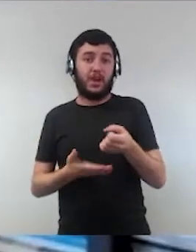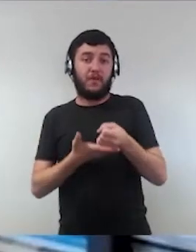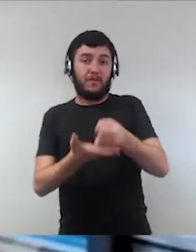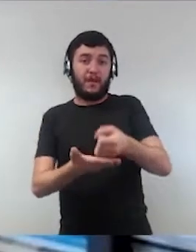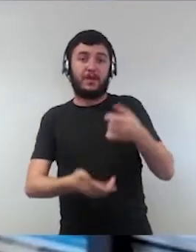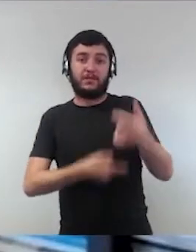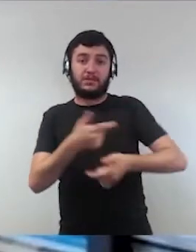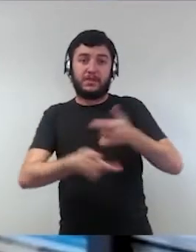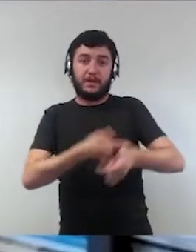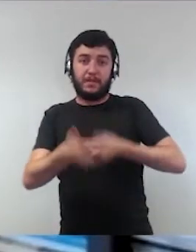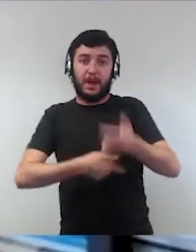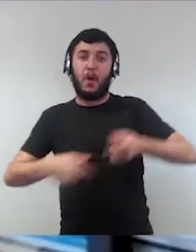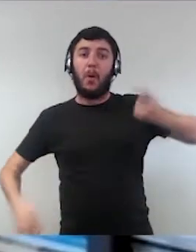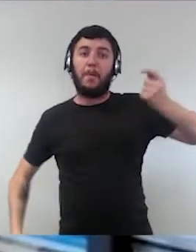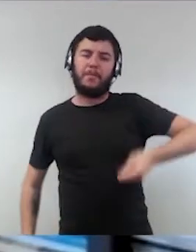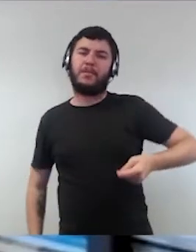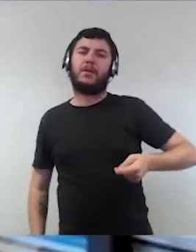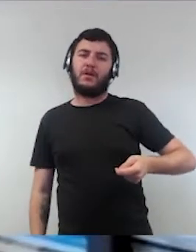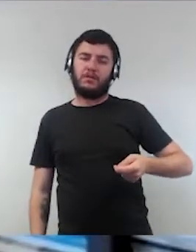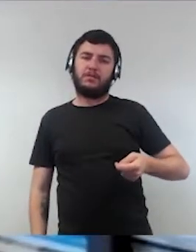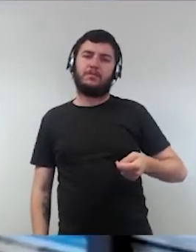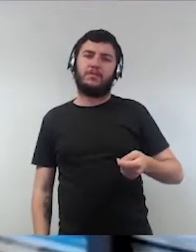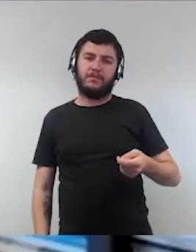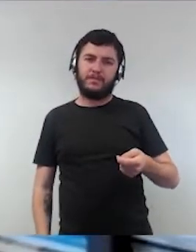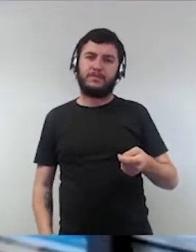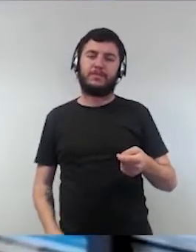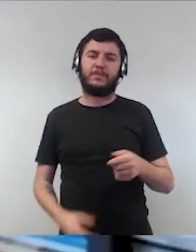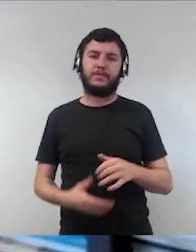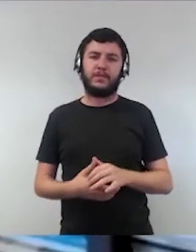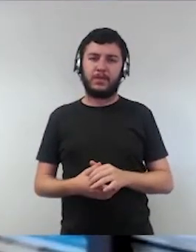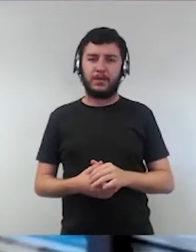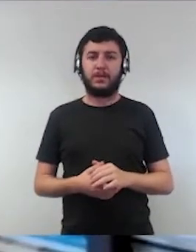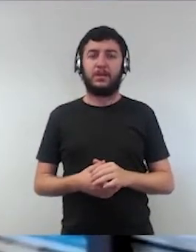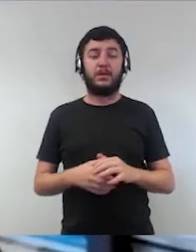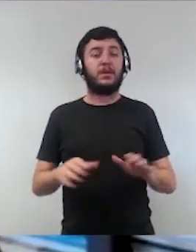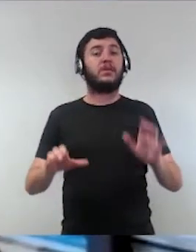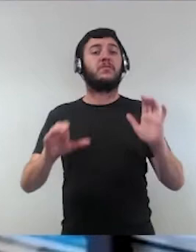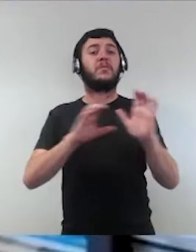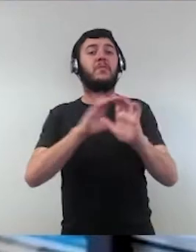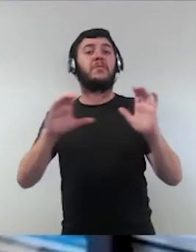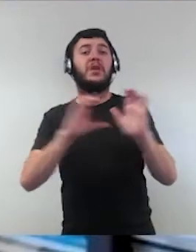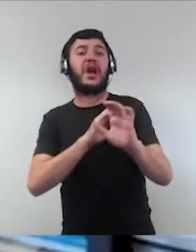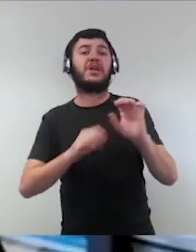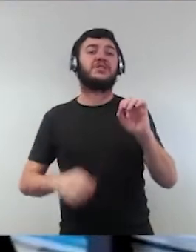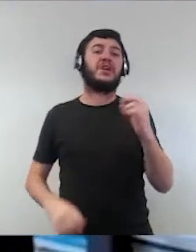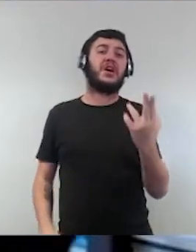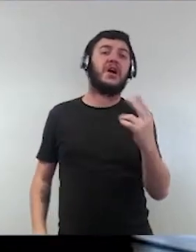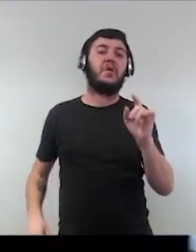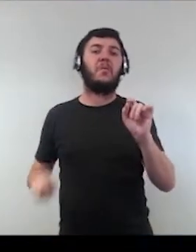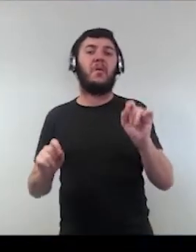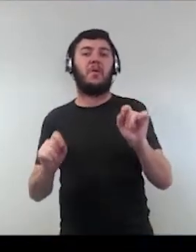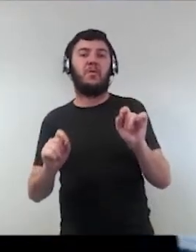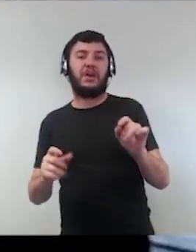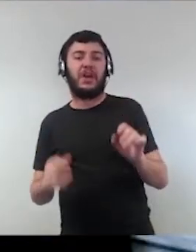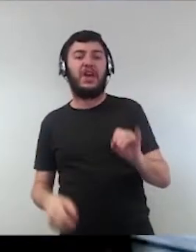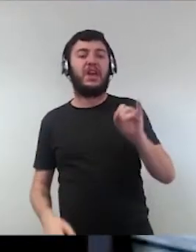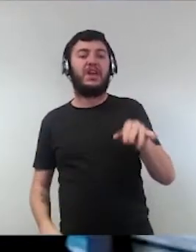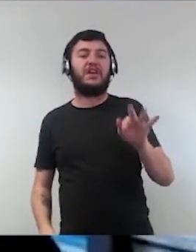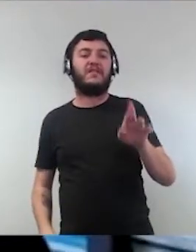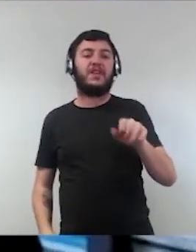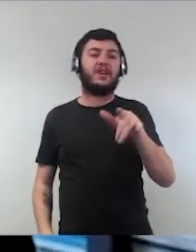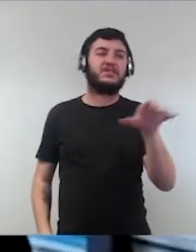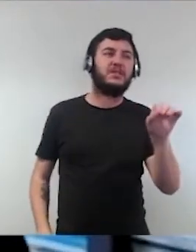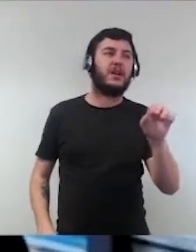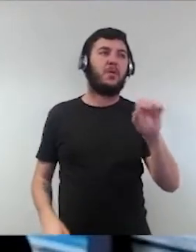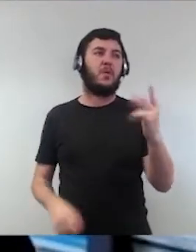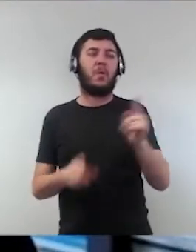são obrigadas, diante de uma comunicação, de uma infração, de que há um conteúdo infringente na rede, de que